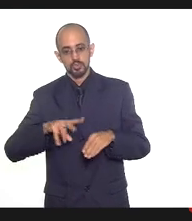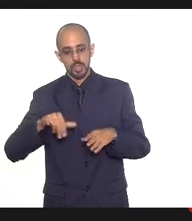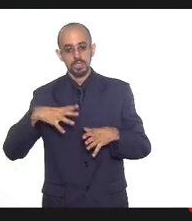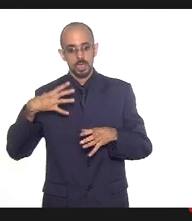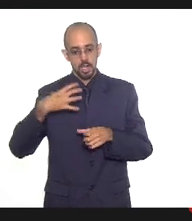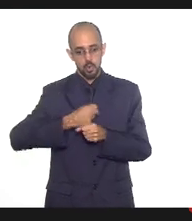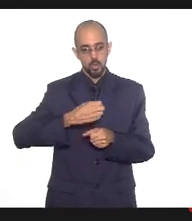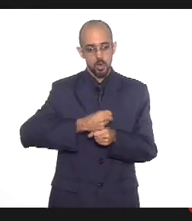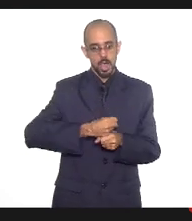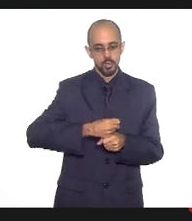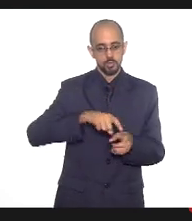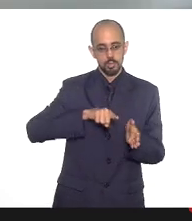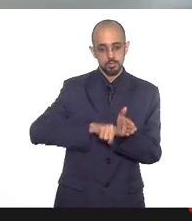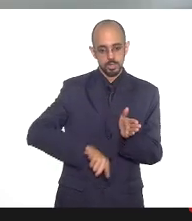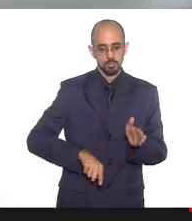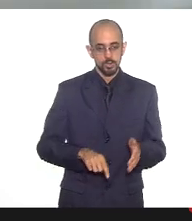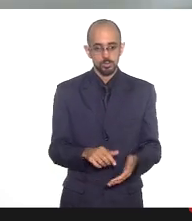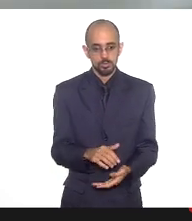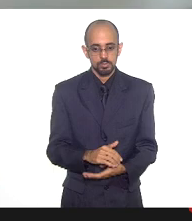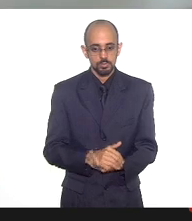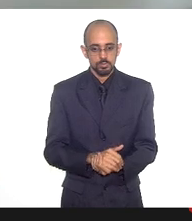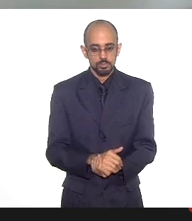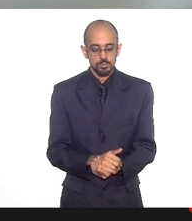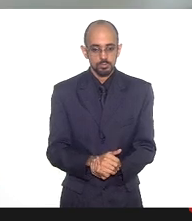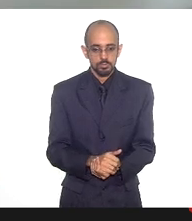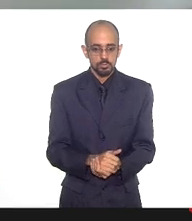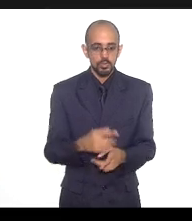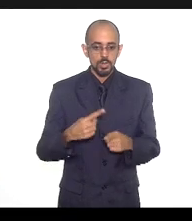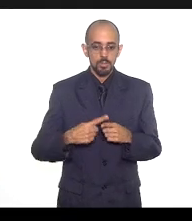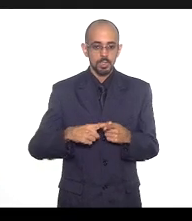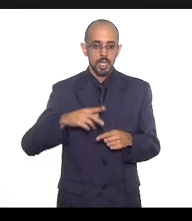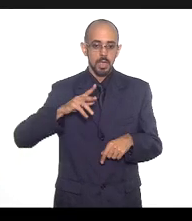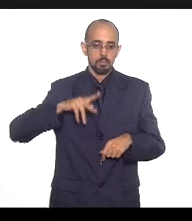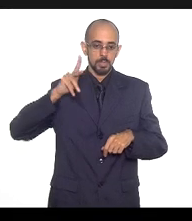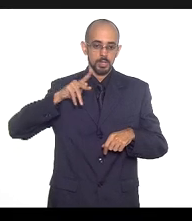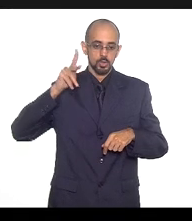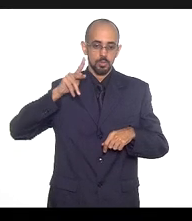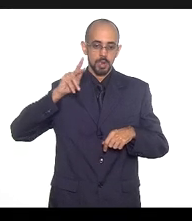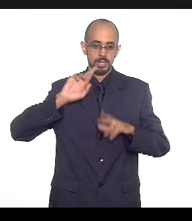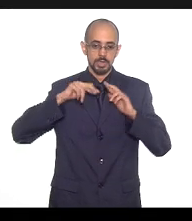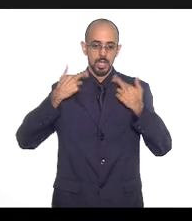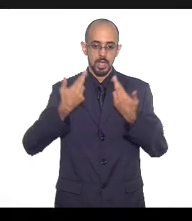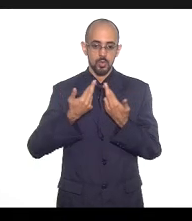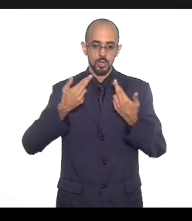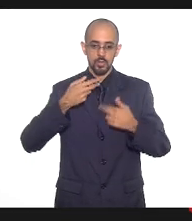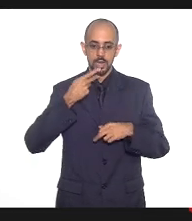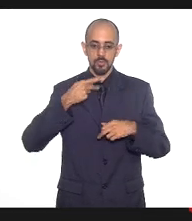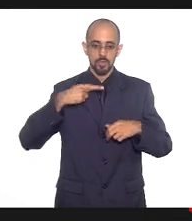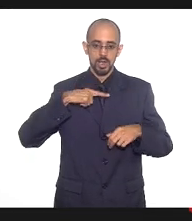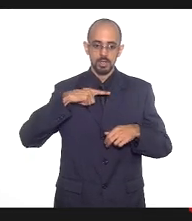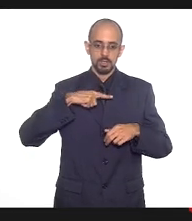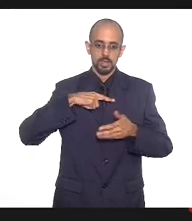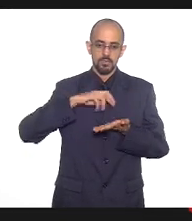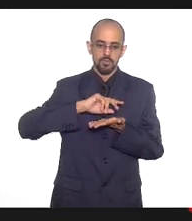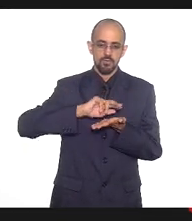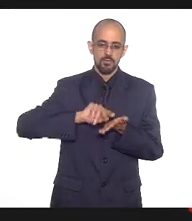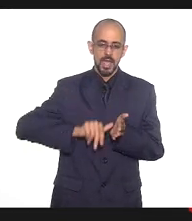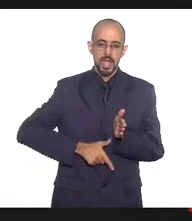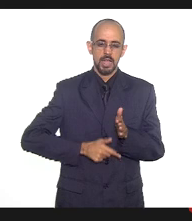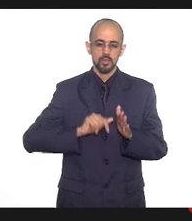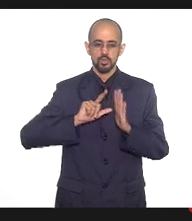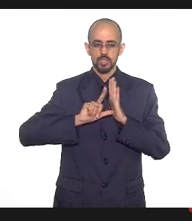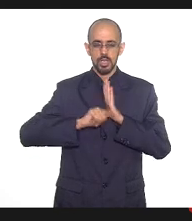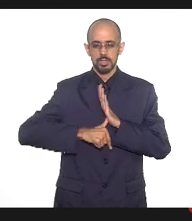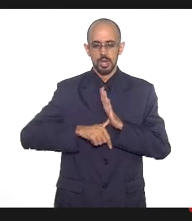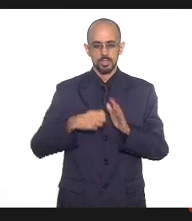nesse abatimento, porque certamente a Petrobras, na reunião com a nossa comissão, ela alega vários atrasos em construção